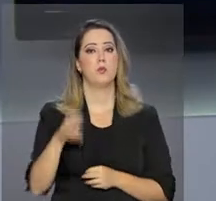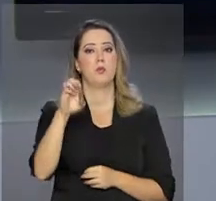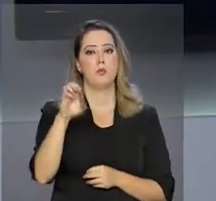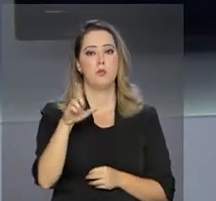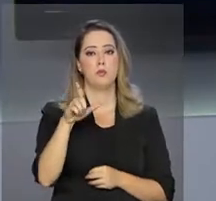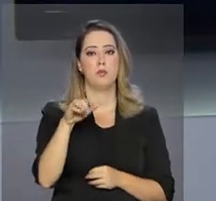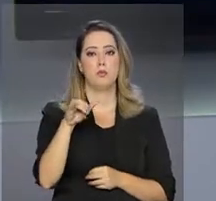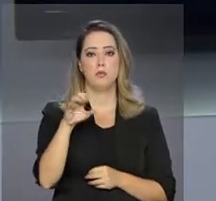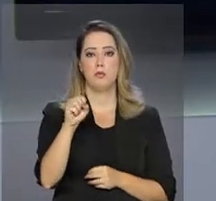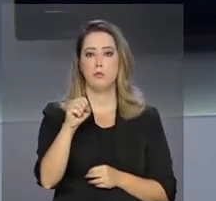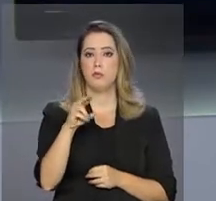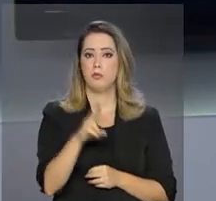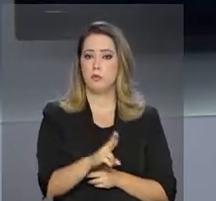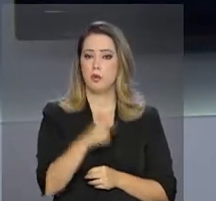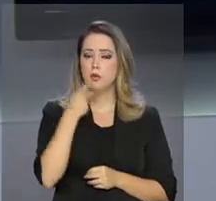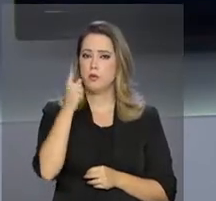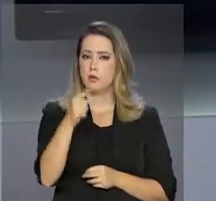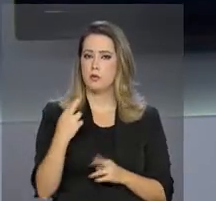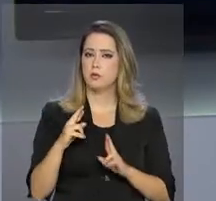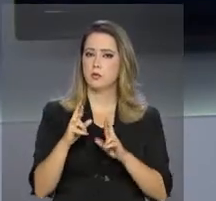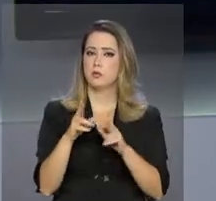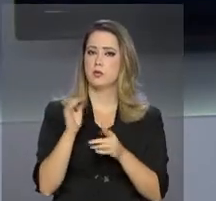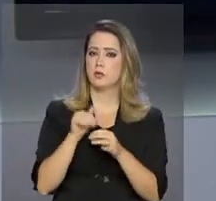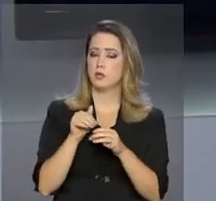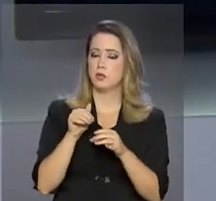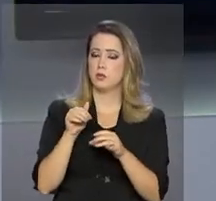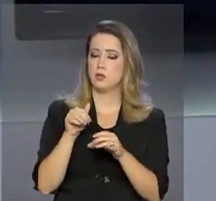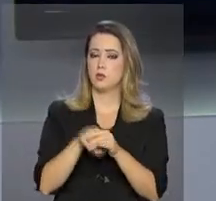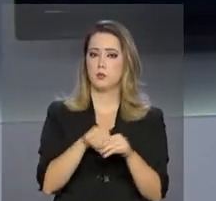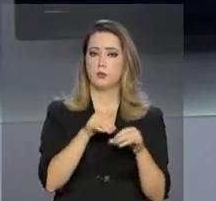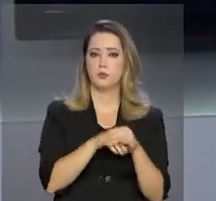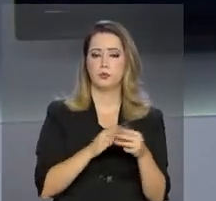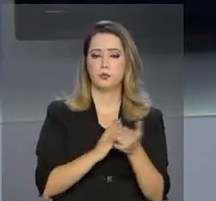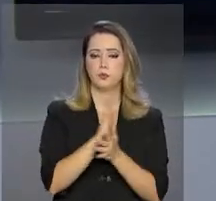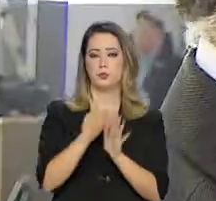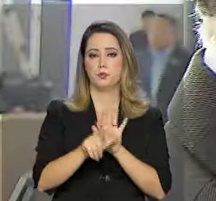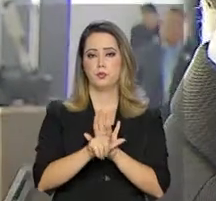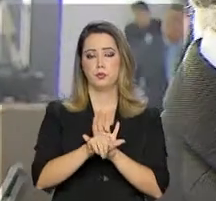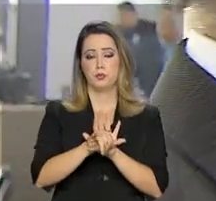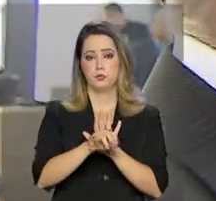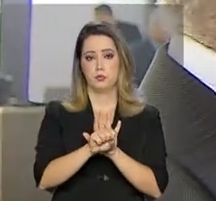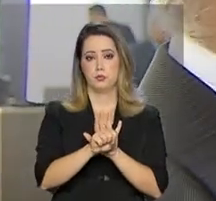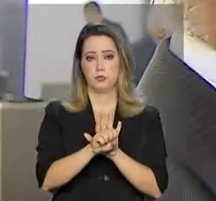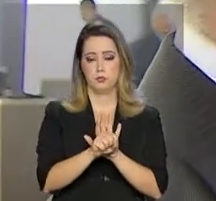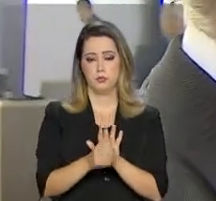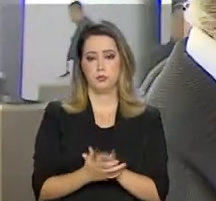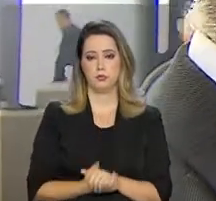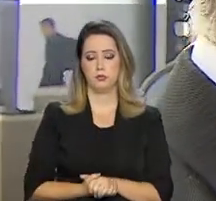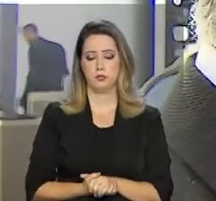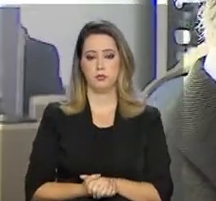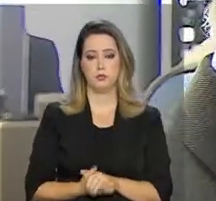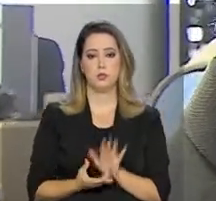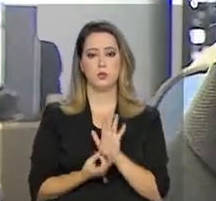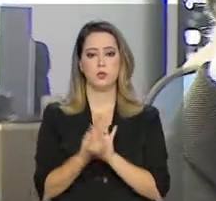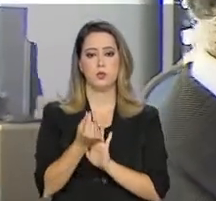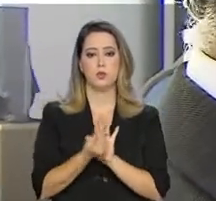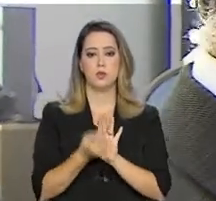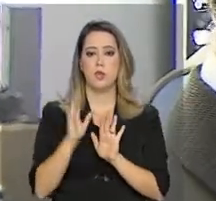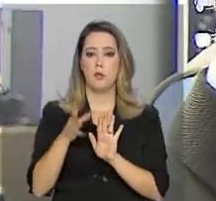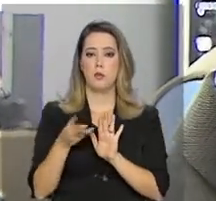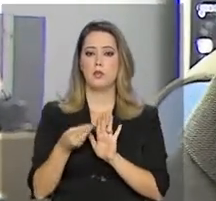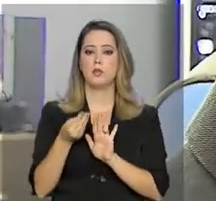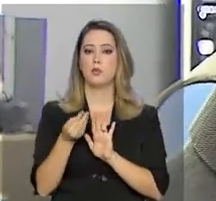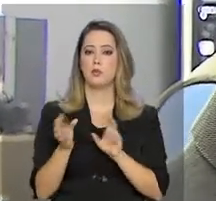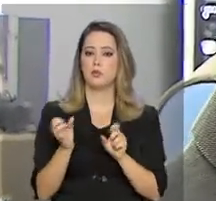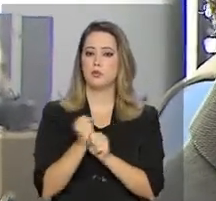falou sobre a expectativa de votação da reforma da previdência o orçamento já está enviado já